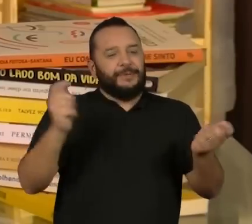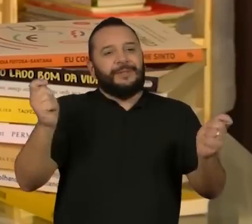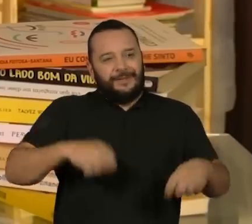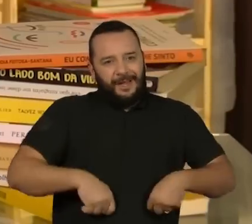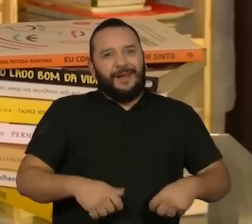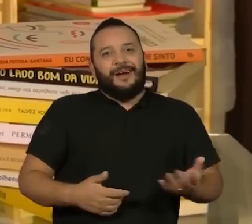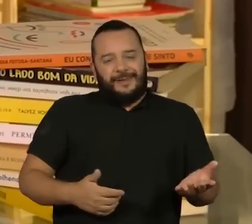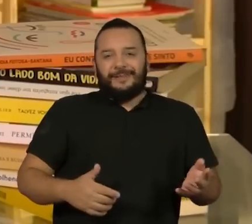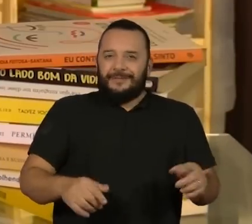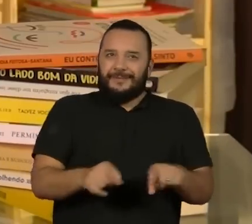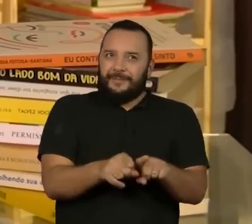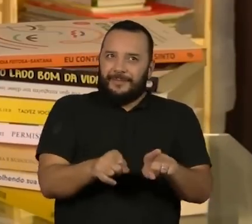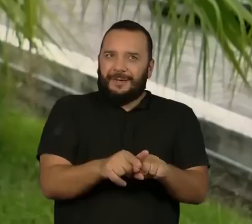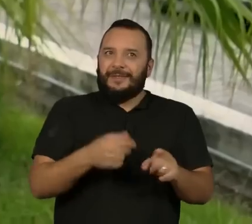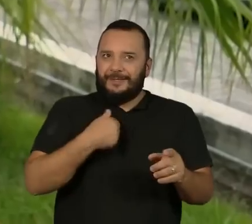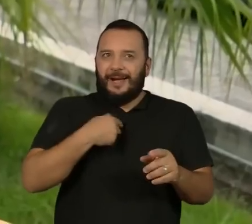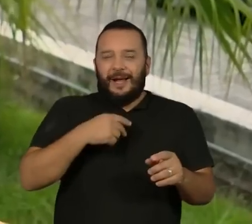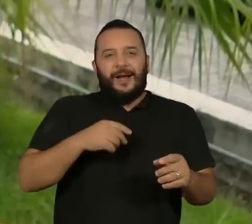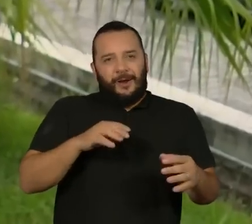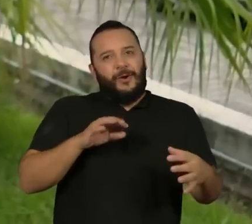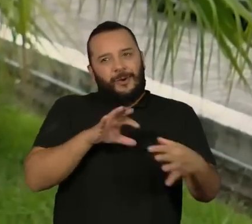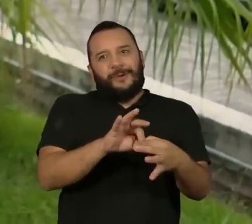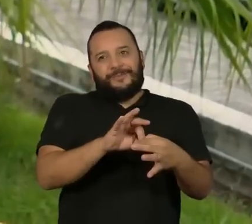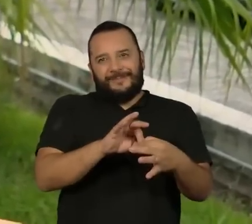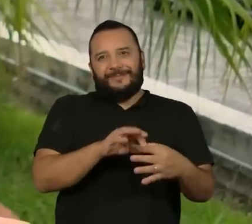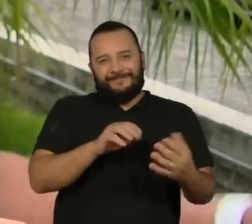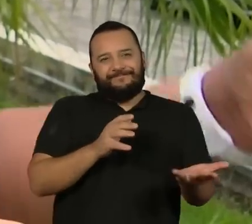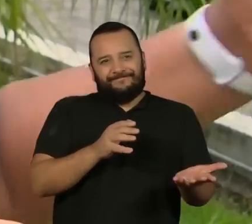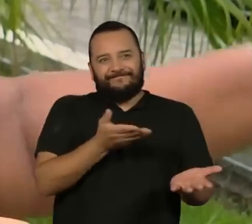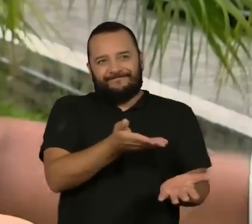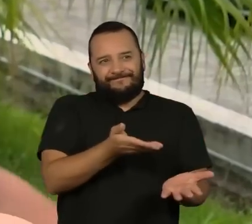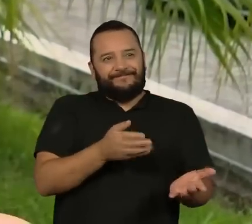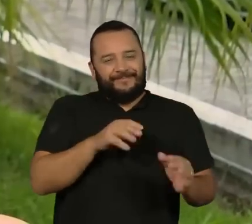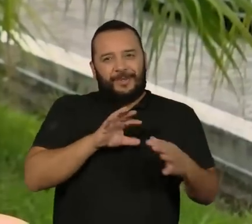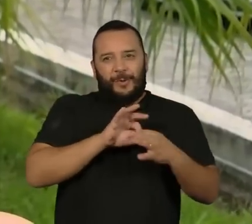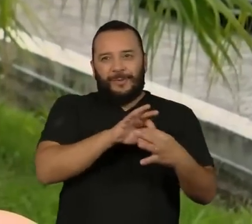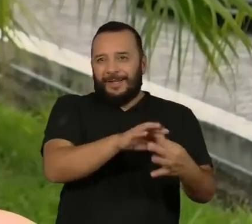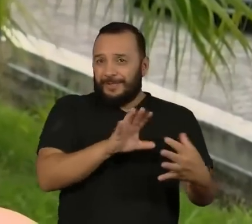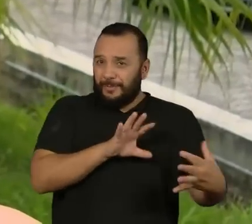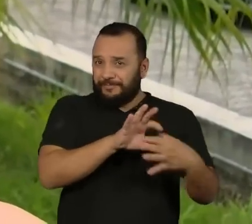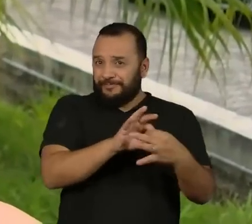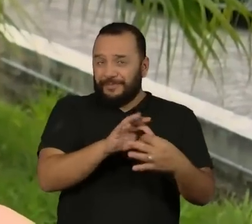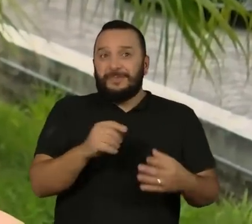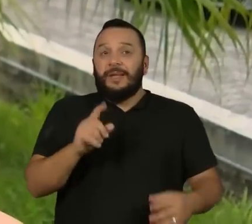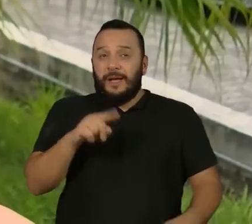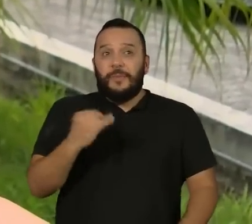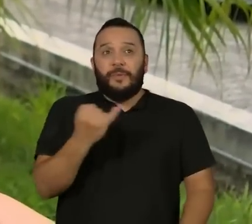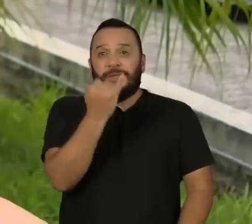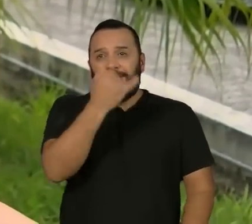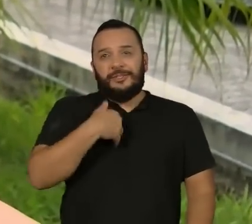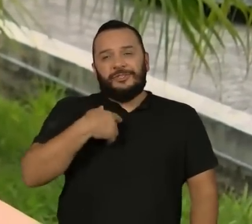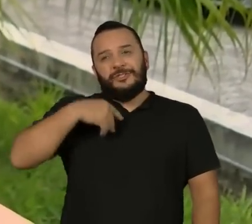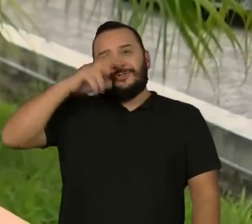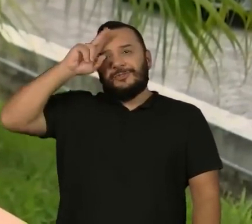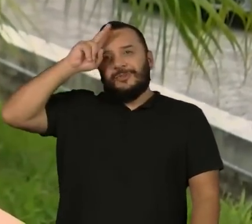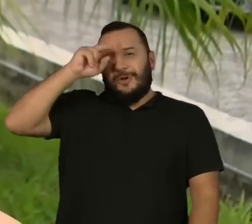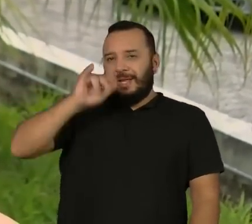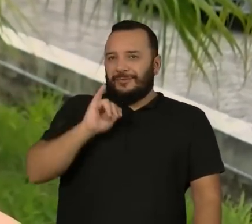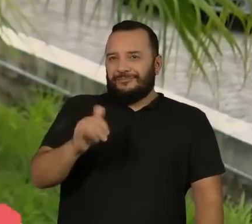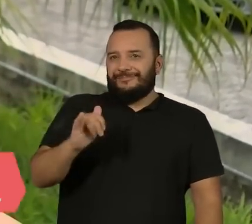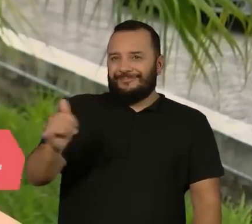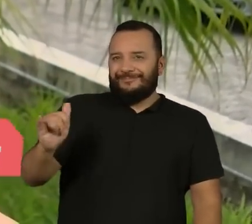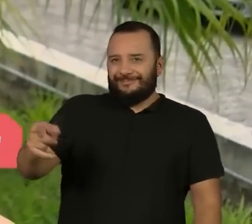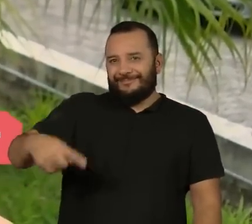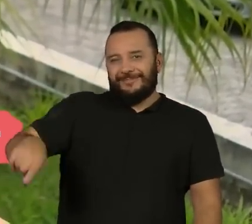e que isso é cabível naquela história. É muito importante, que é algo que a gente deixa, né? E a gente